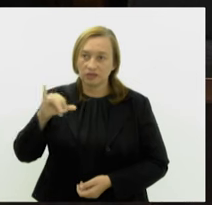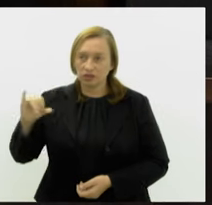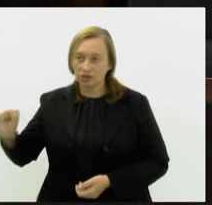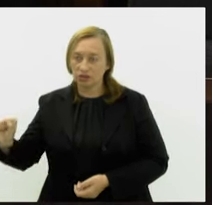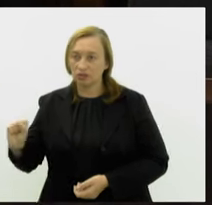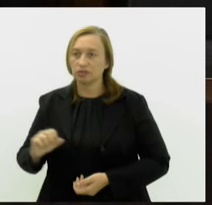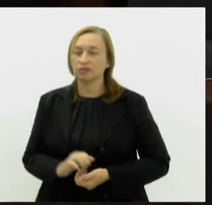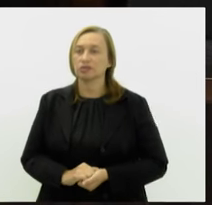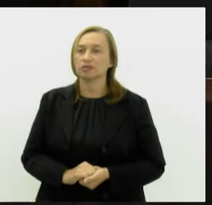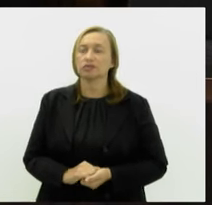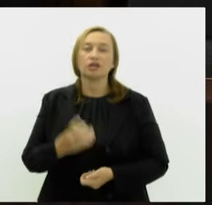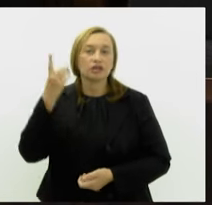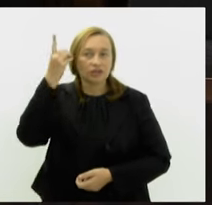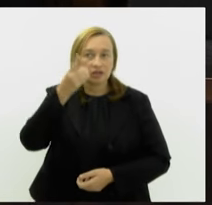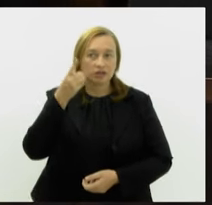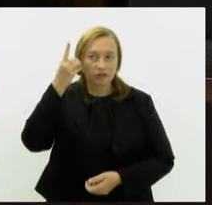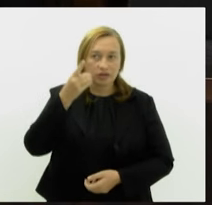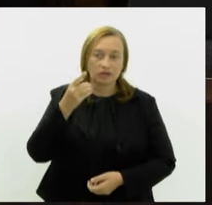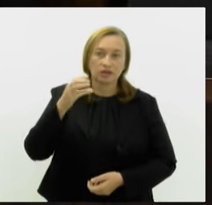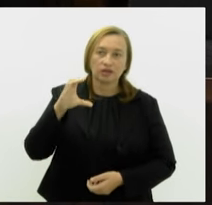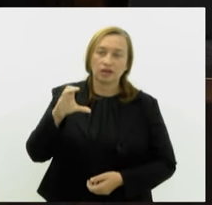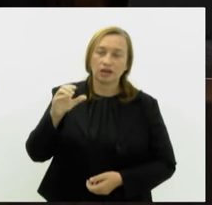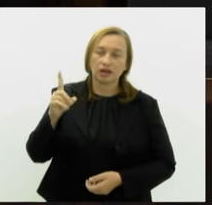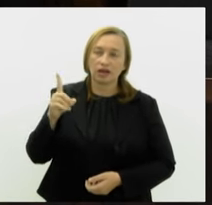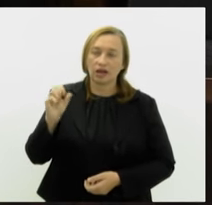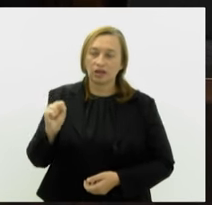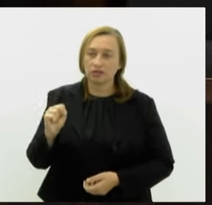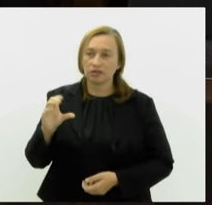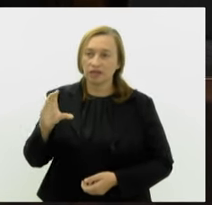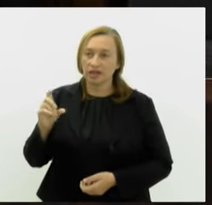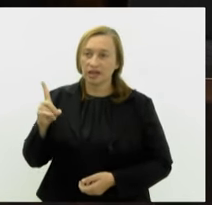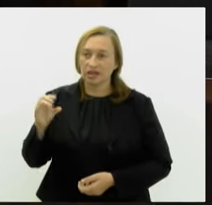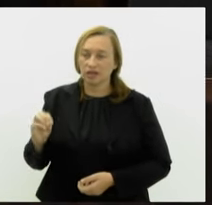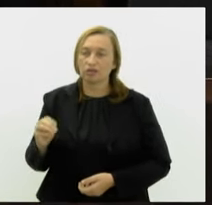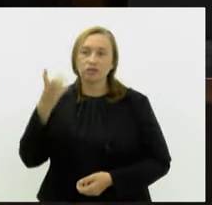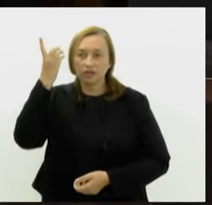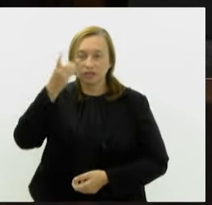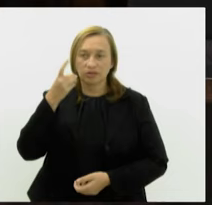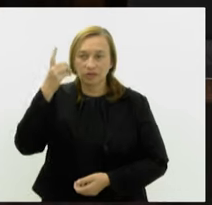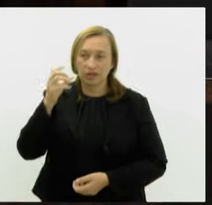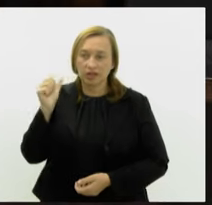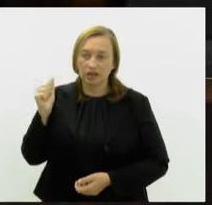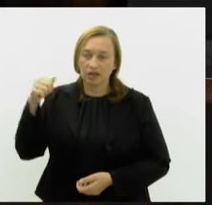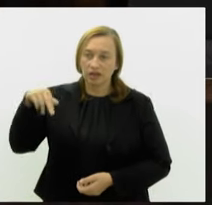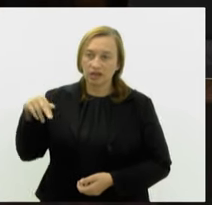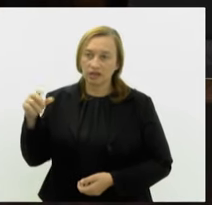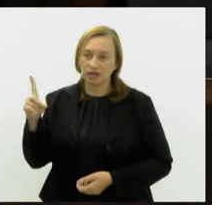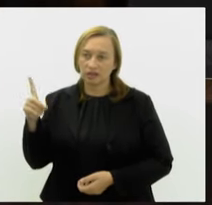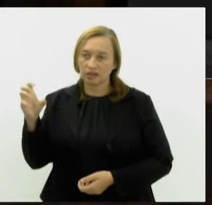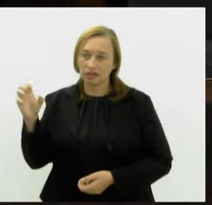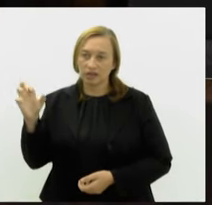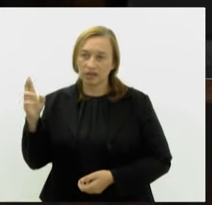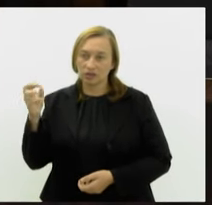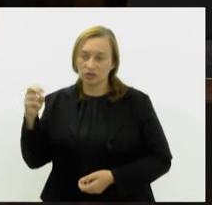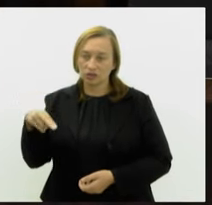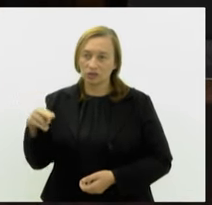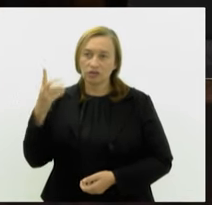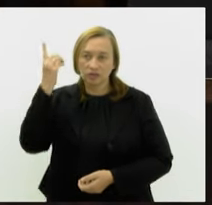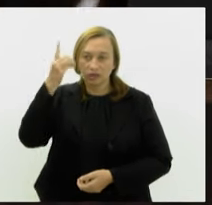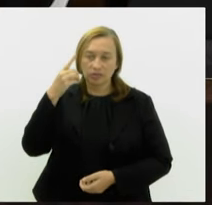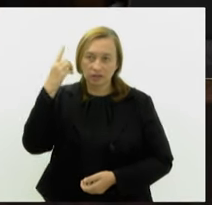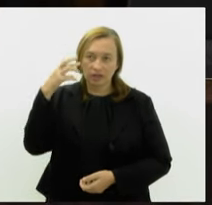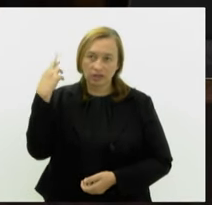Cozolino. Deputado Carlos Caiado. Deputado Anderson Moraes. Deputada